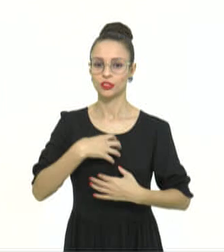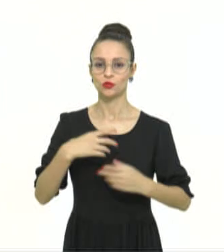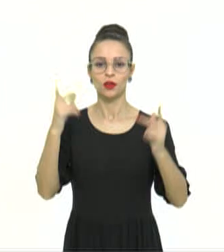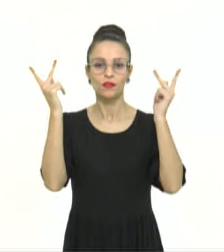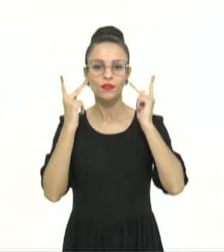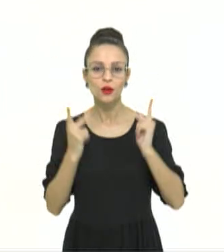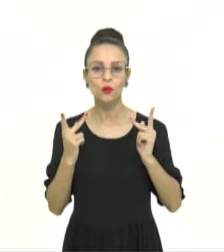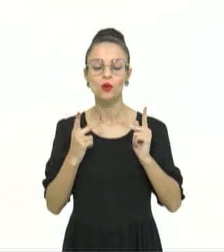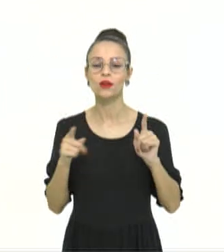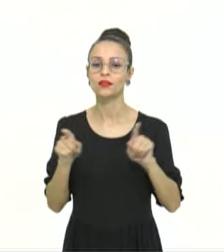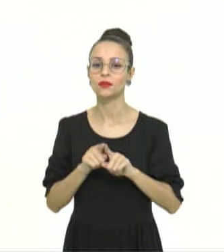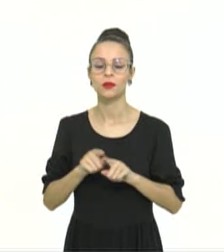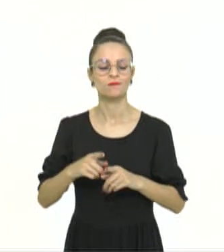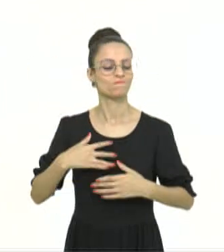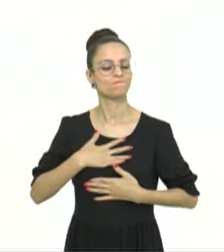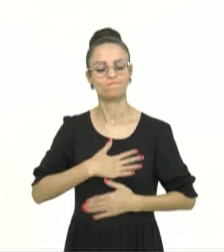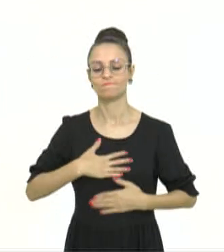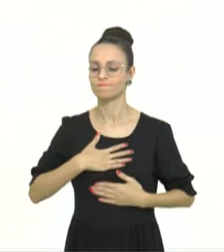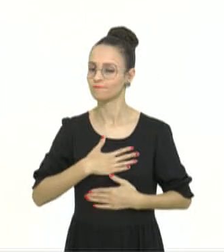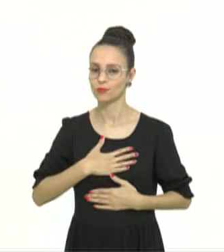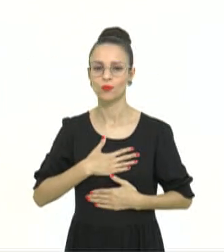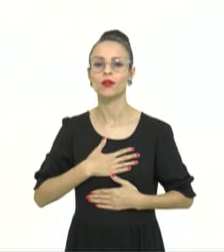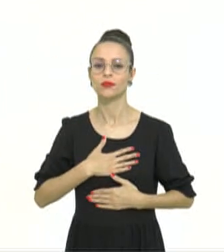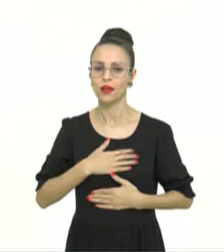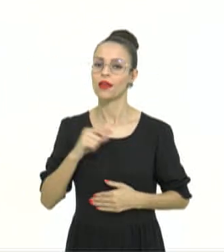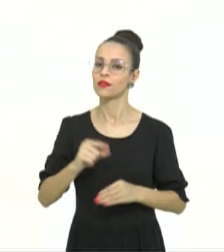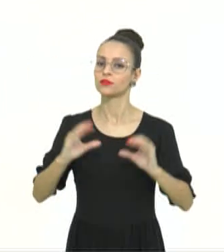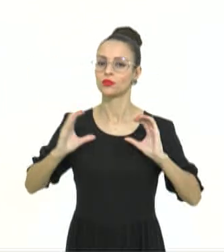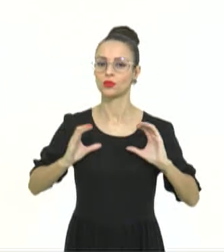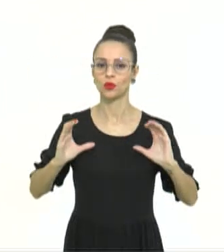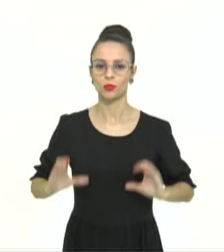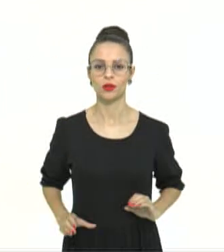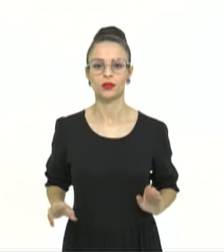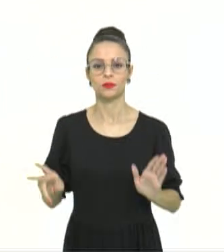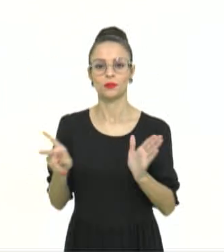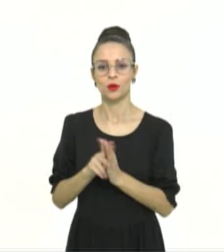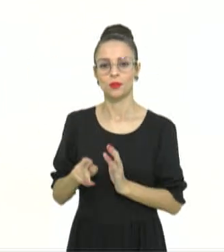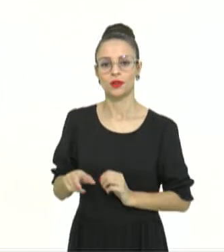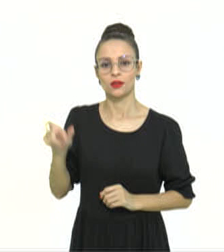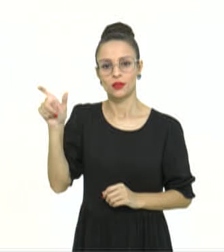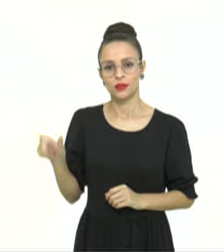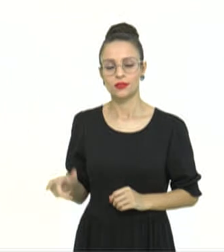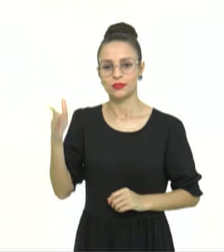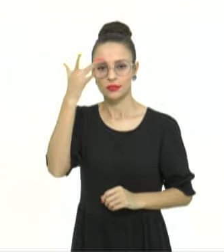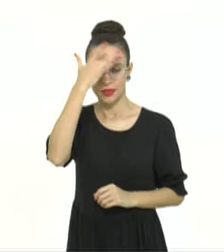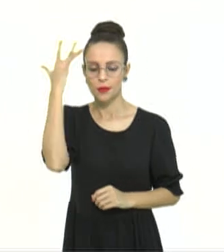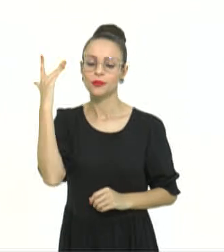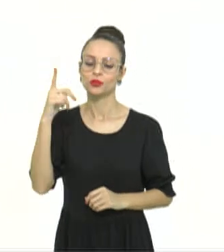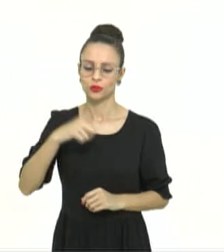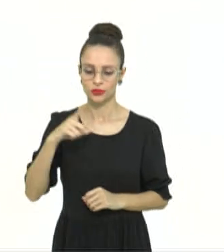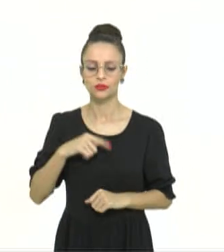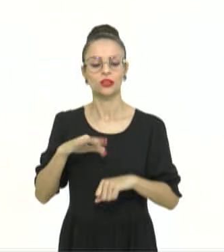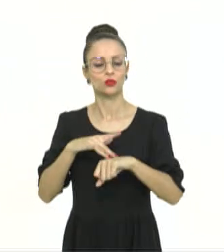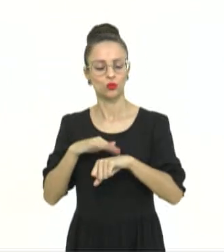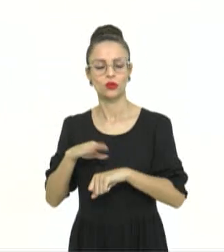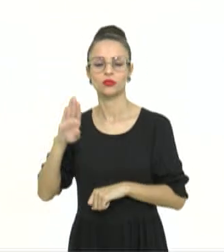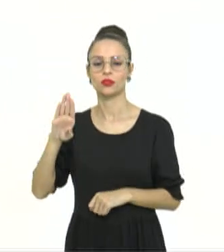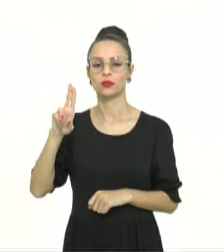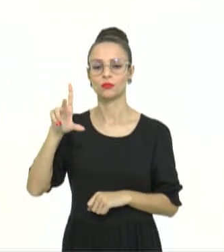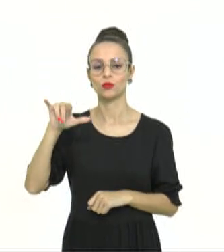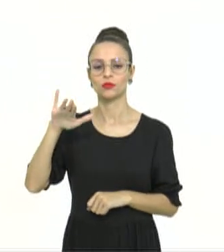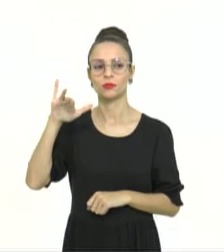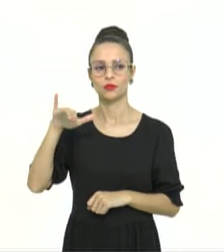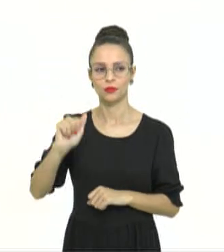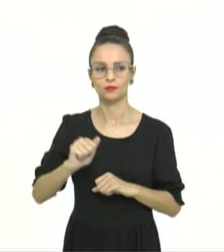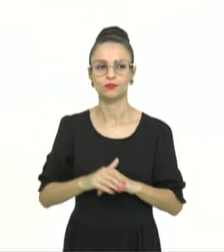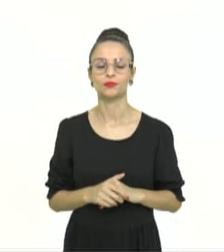vergonha e desprazer estão no comportamento do bulímico, que é a pessoa que sofre desse